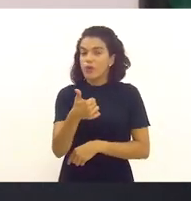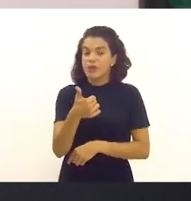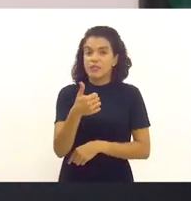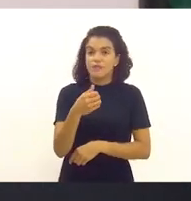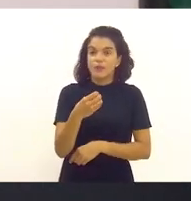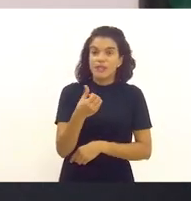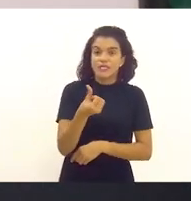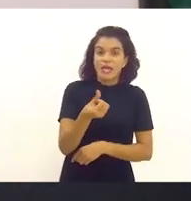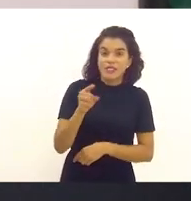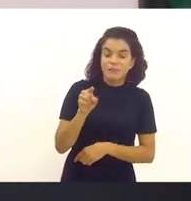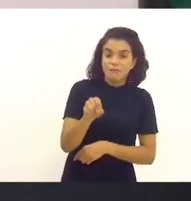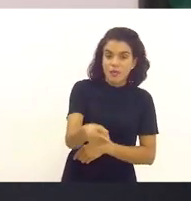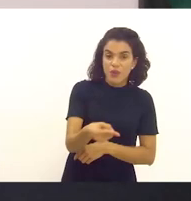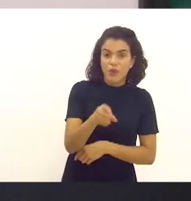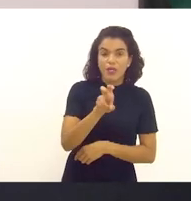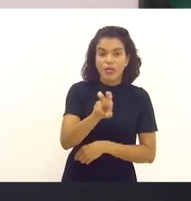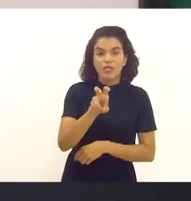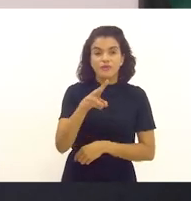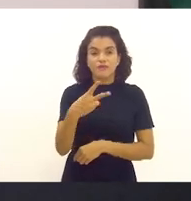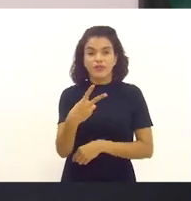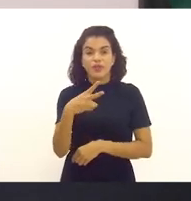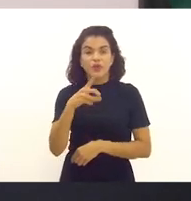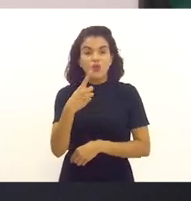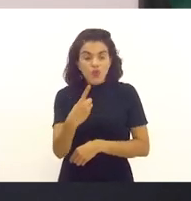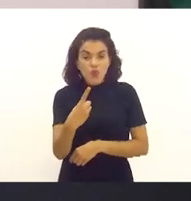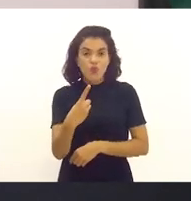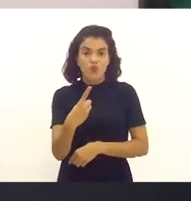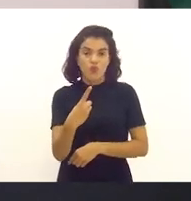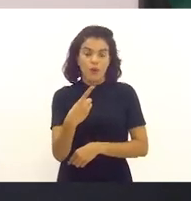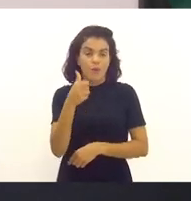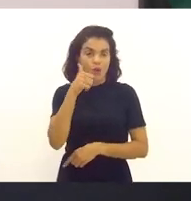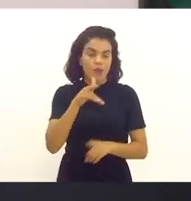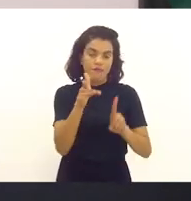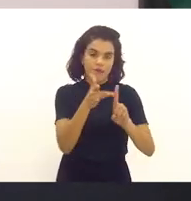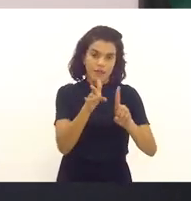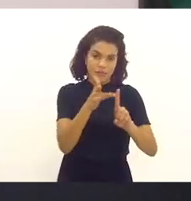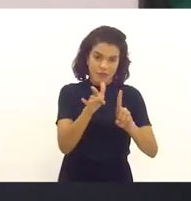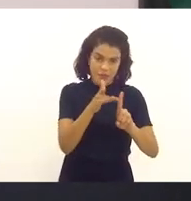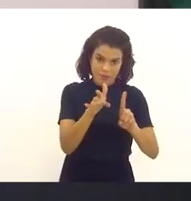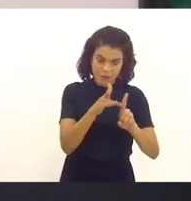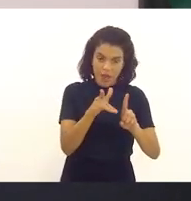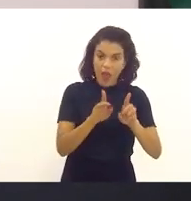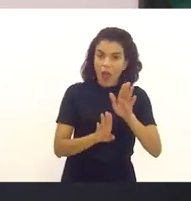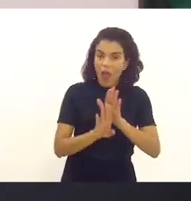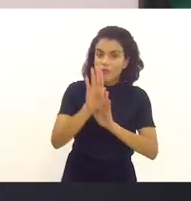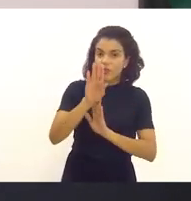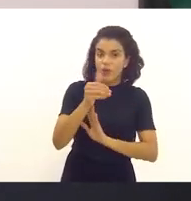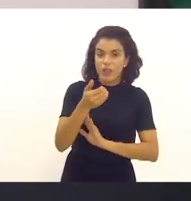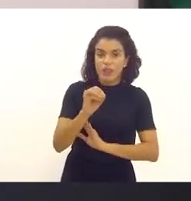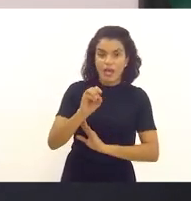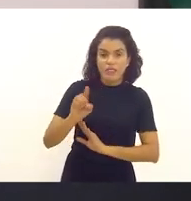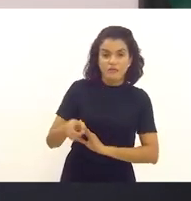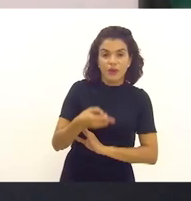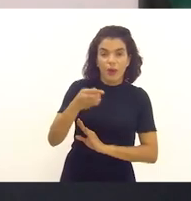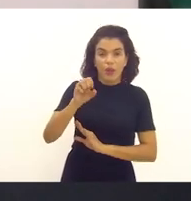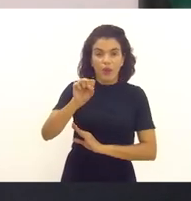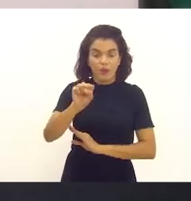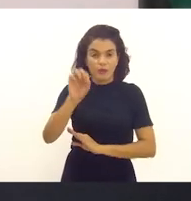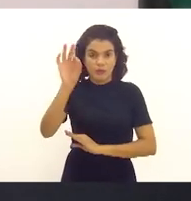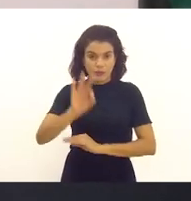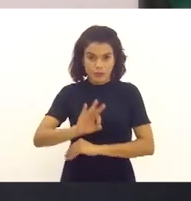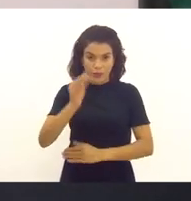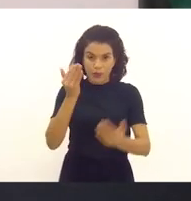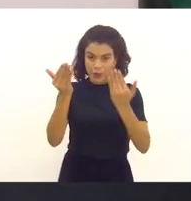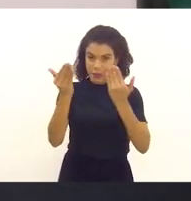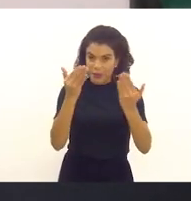6.255 Mulheres vítimas de violência sexual no estado representando o aumento 10,8% comparado 2020